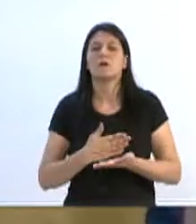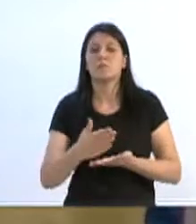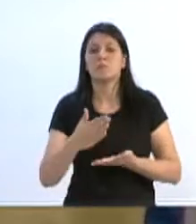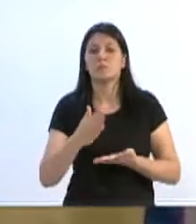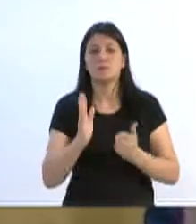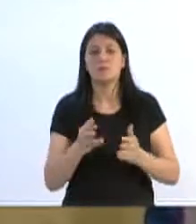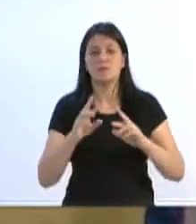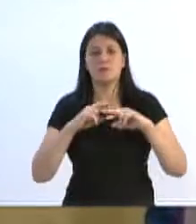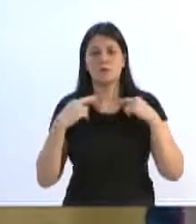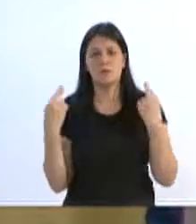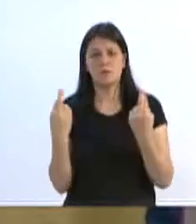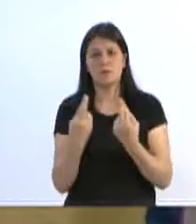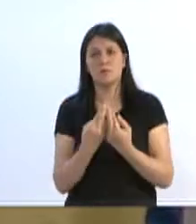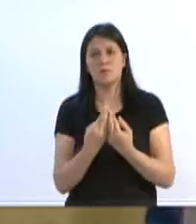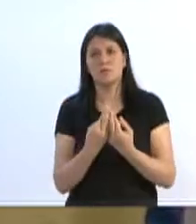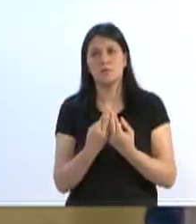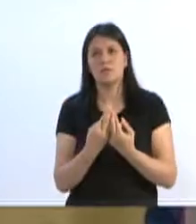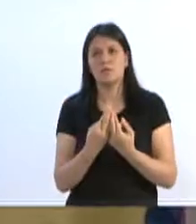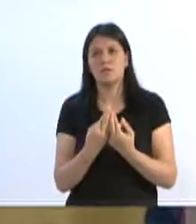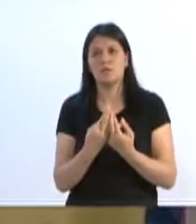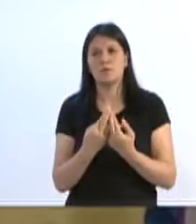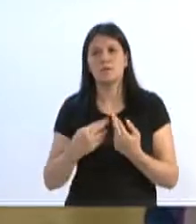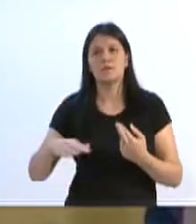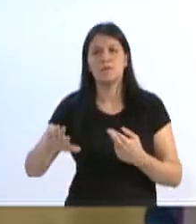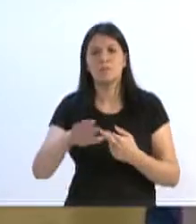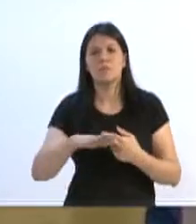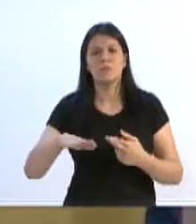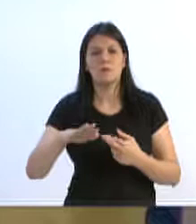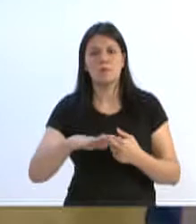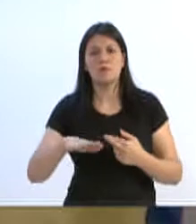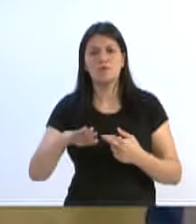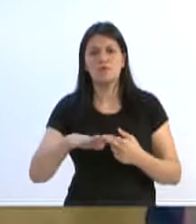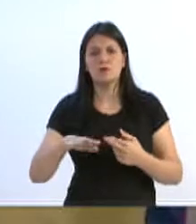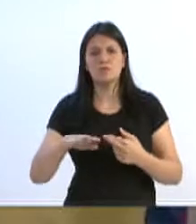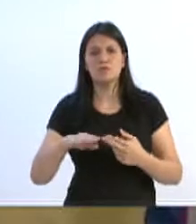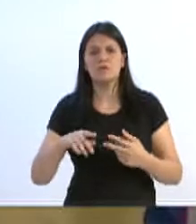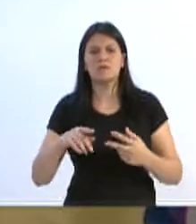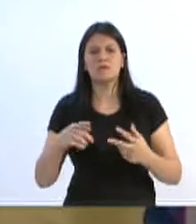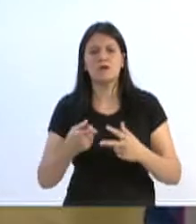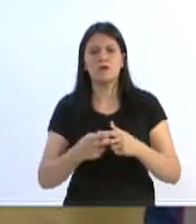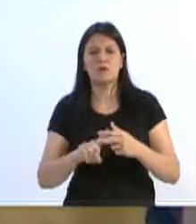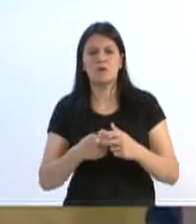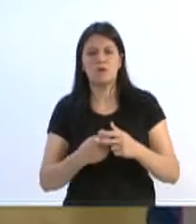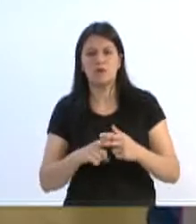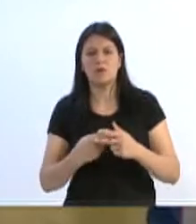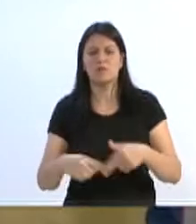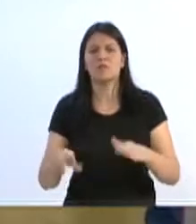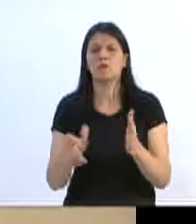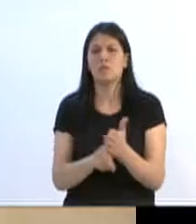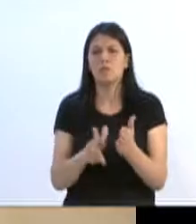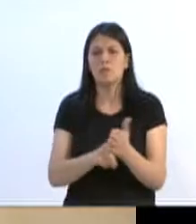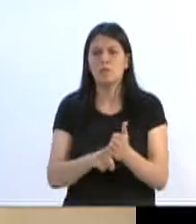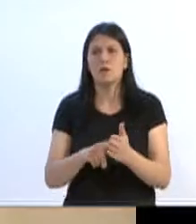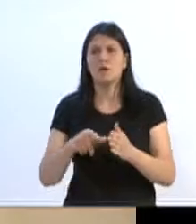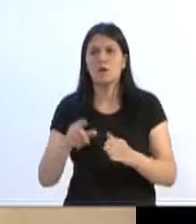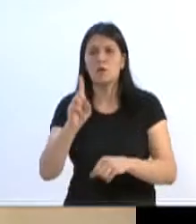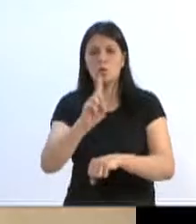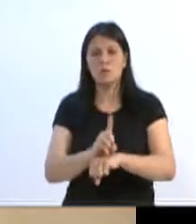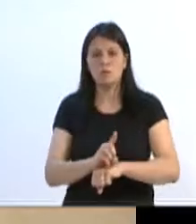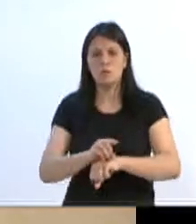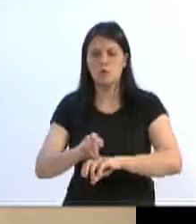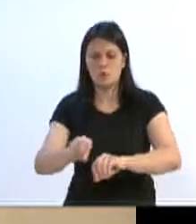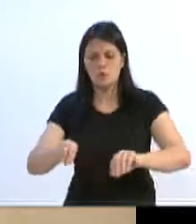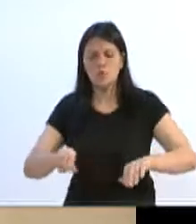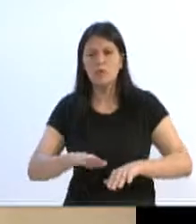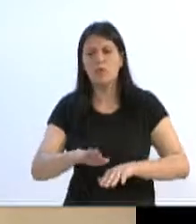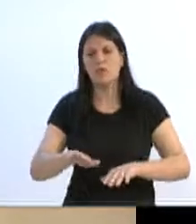as fotos aqui na câmara vereadores da frente parlamentar da regularização fundiária habitação com a presença dos vereadores matias almiro representa o vereador sílvio e dos